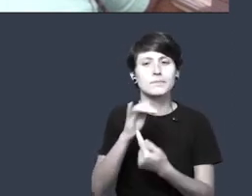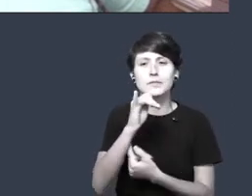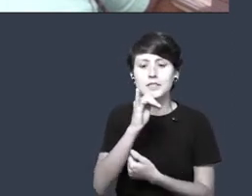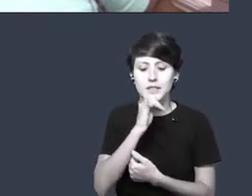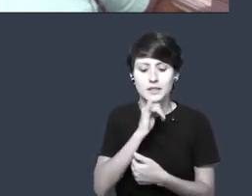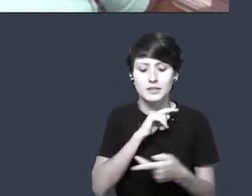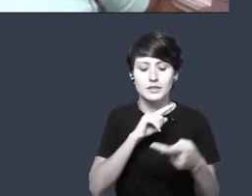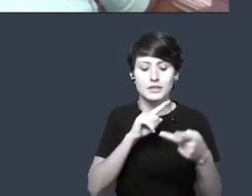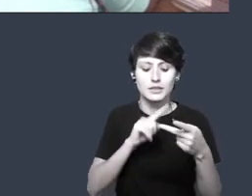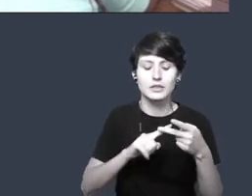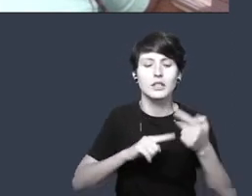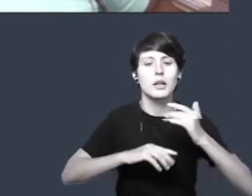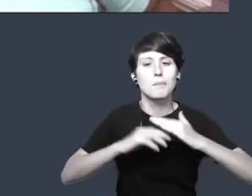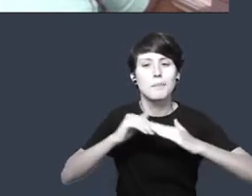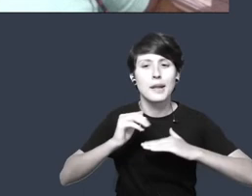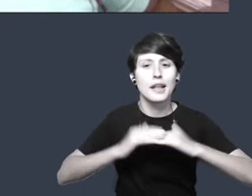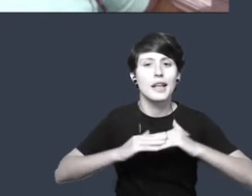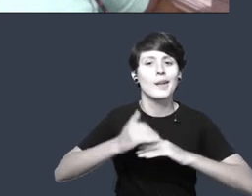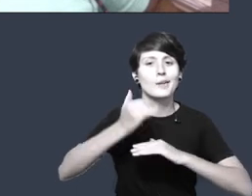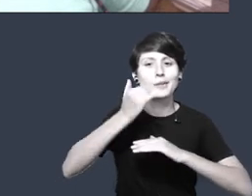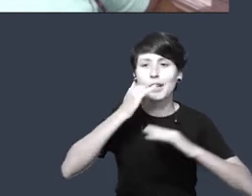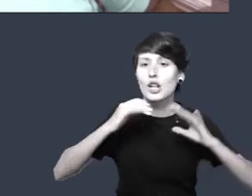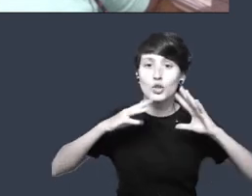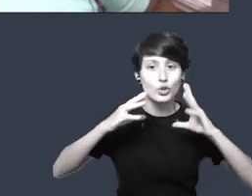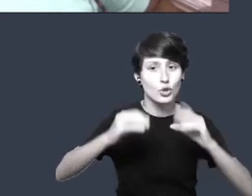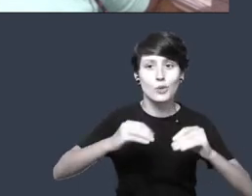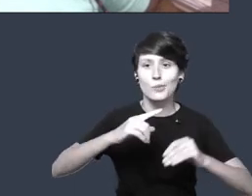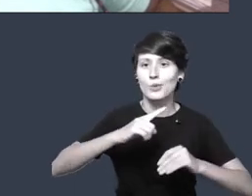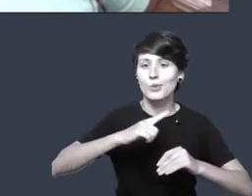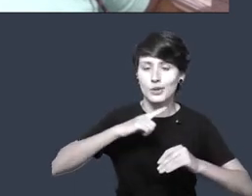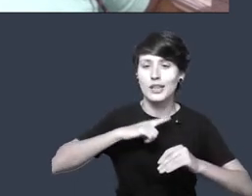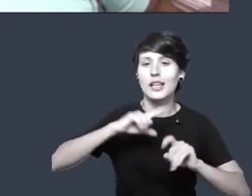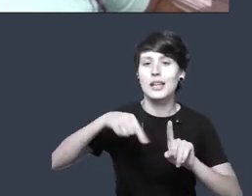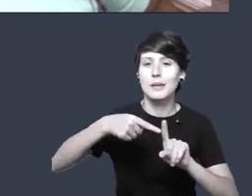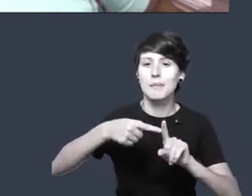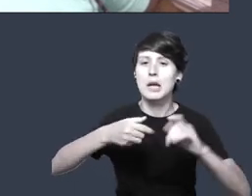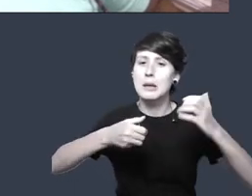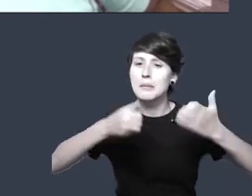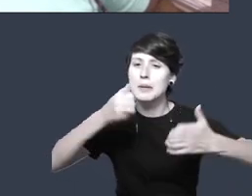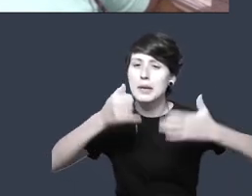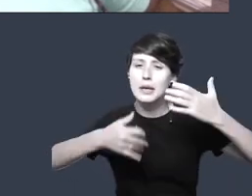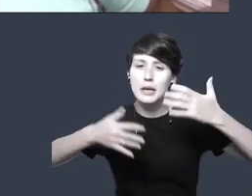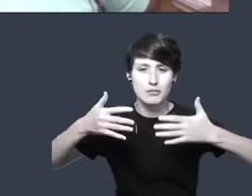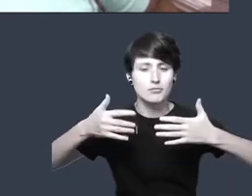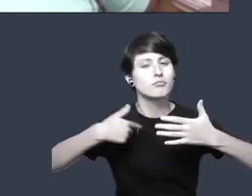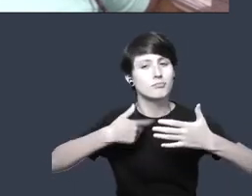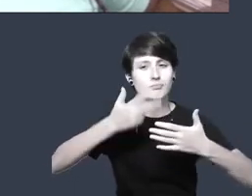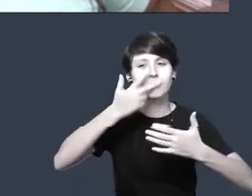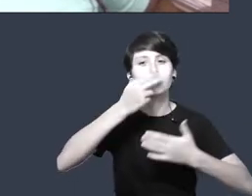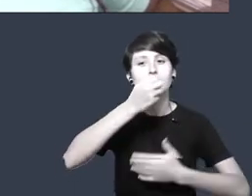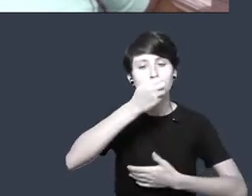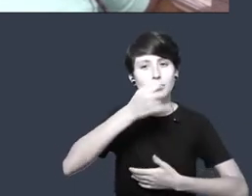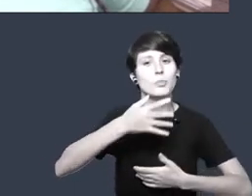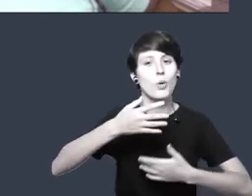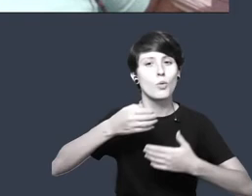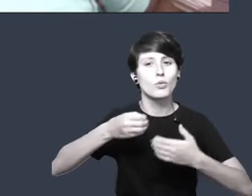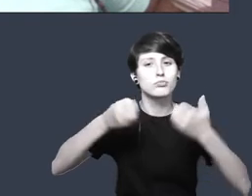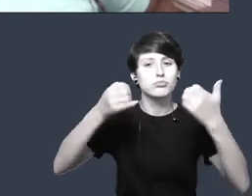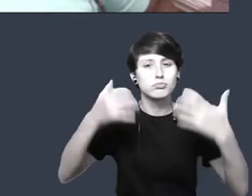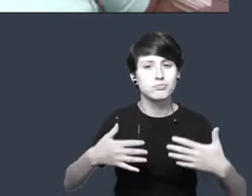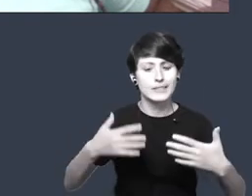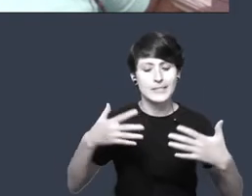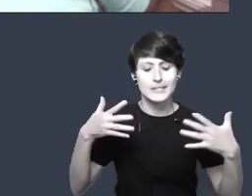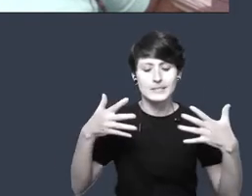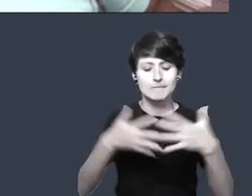baseados num celular que praticamente todo mundo tem, e aí começar a falar sobre isso, eu acho que é uma boa entrada. Eu acho sempre complicado